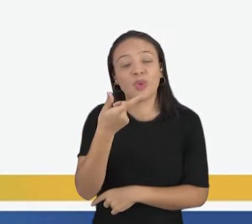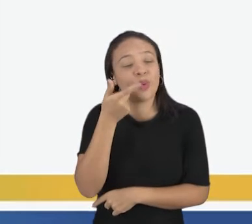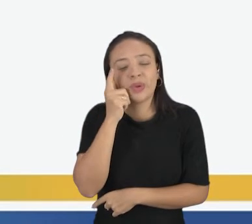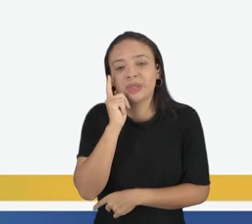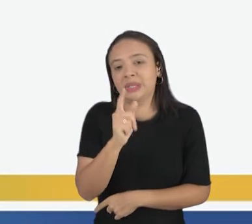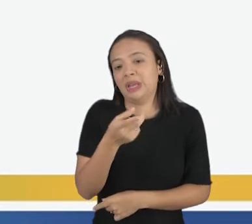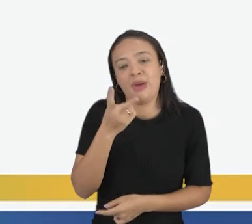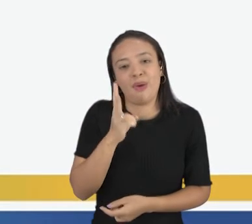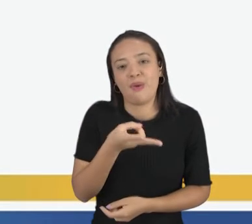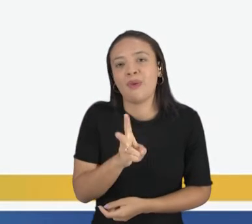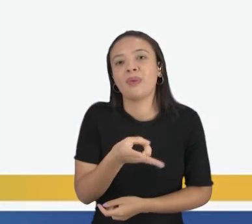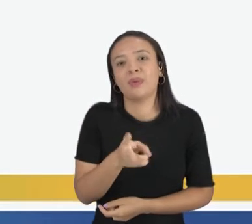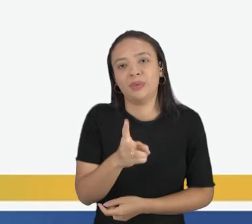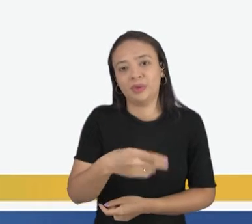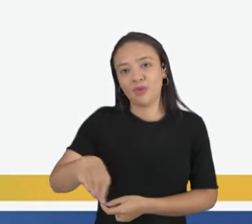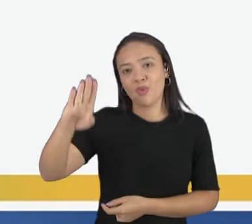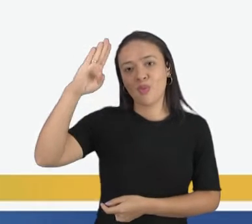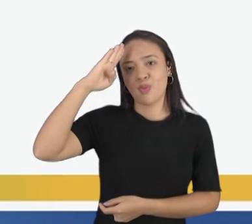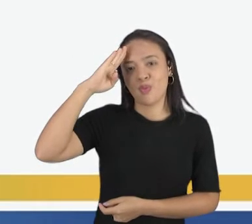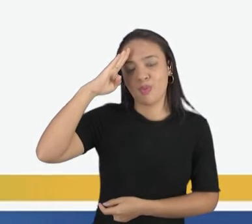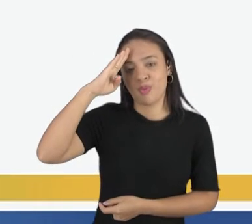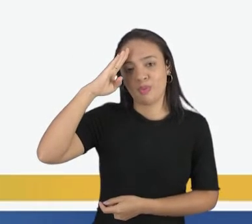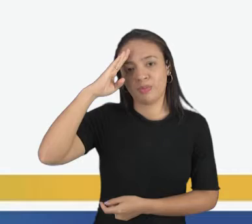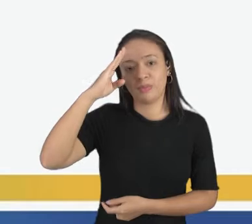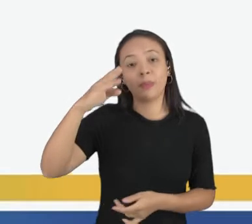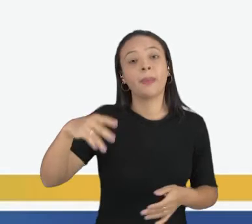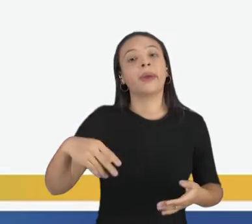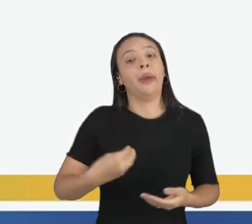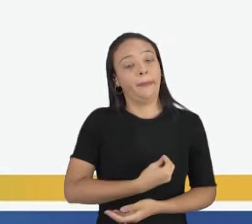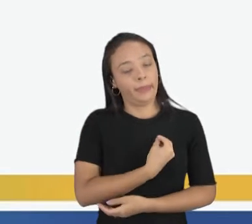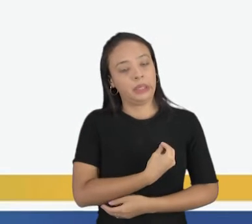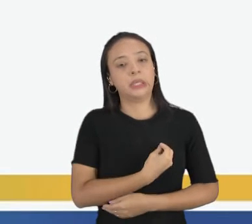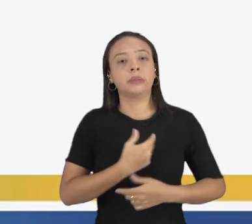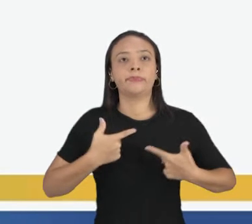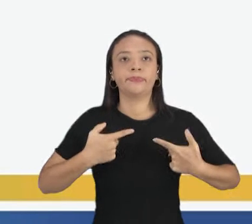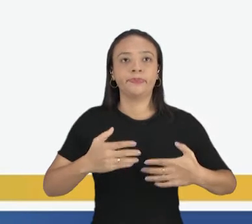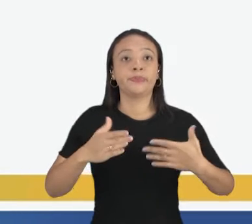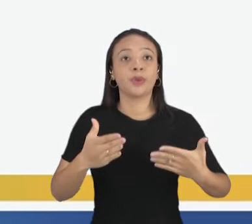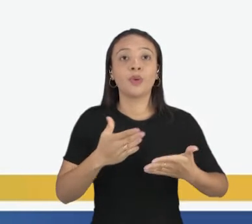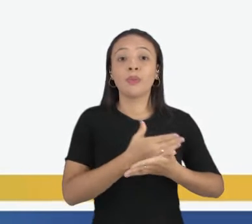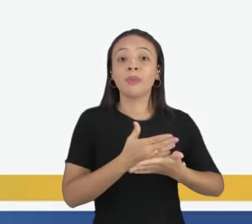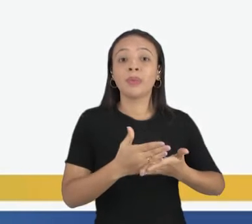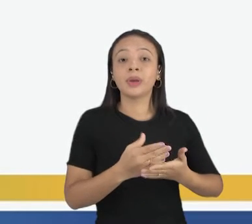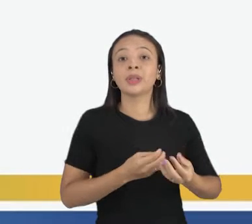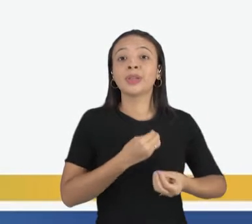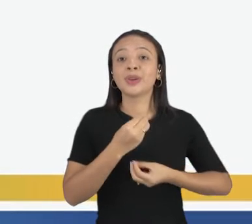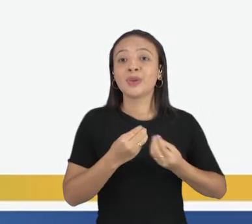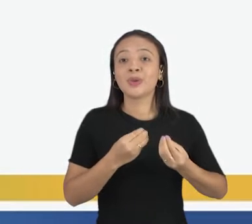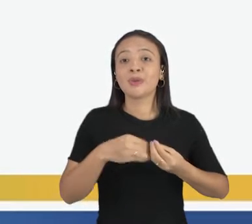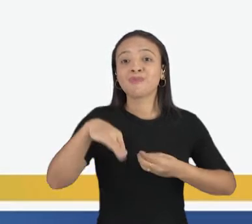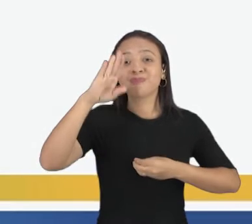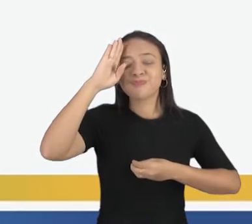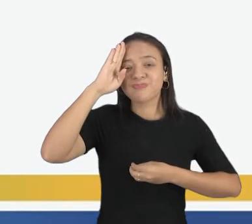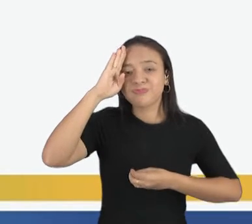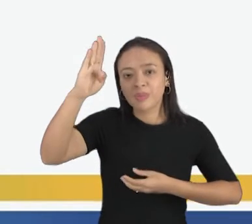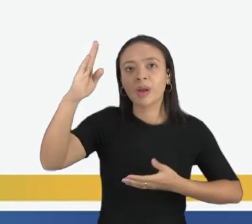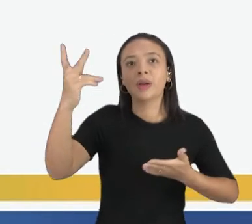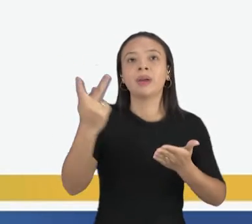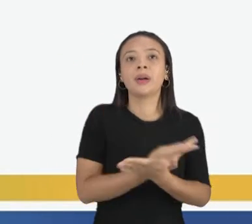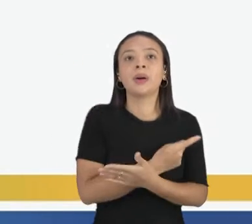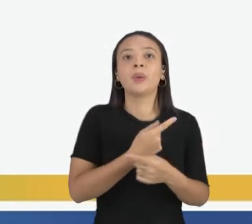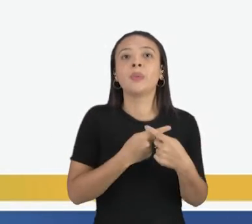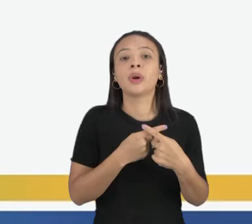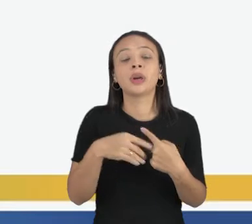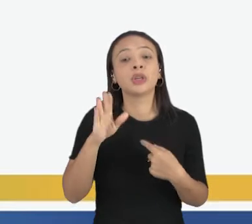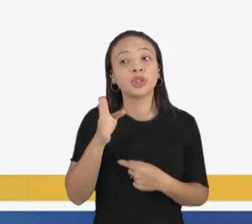então o exército então nessa guerra. E aí tudo começa como estopim, né, que a gente chama de estopim da Primeira Guerra Mundial, porque como